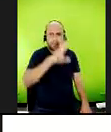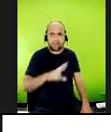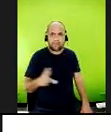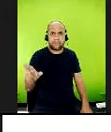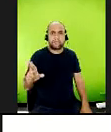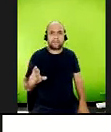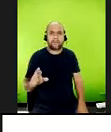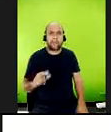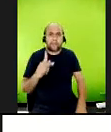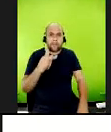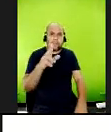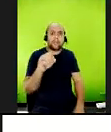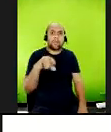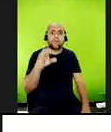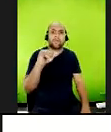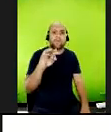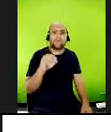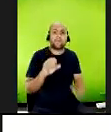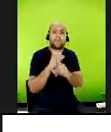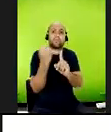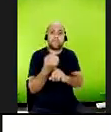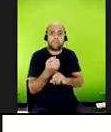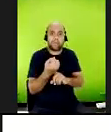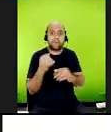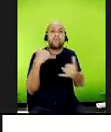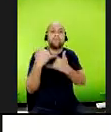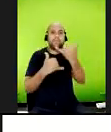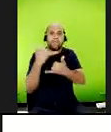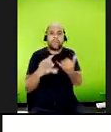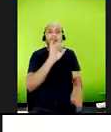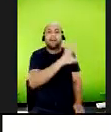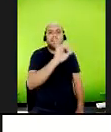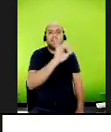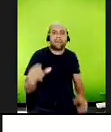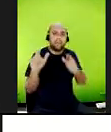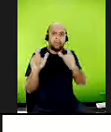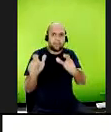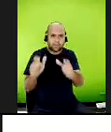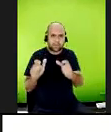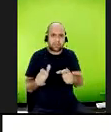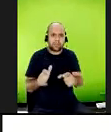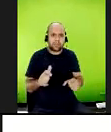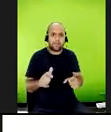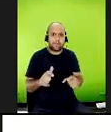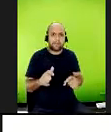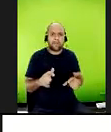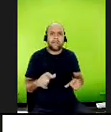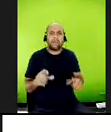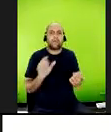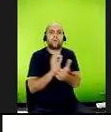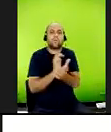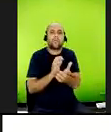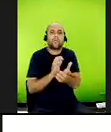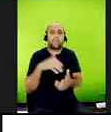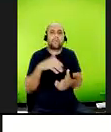preconceito social né pessoal as brincadeiras em cada localidade Tem um pessoal que vende mais um Subúrbio da banda mais pobre e aquele olhar